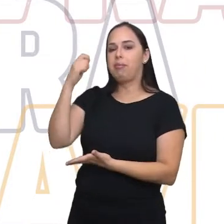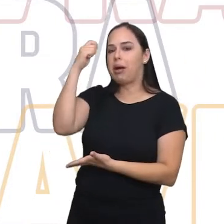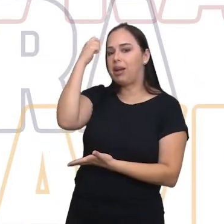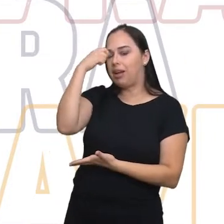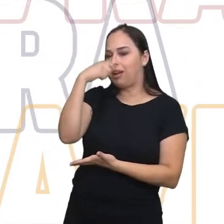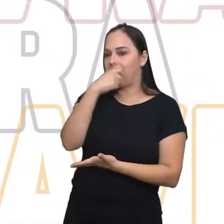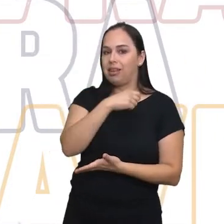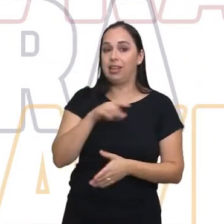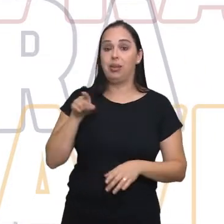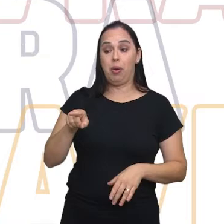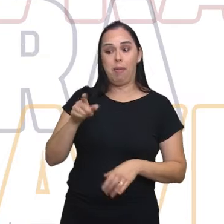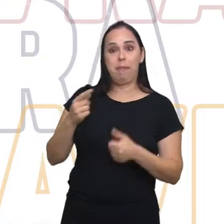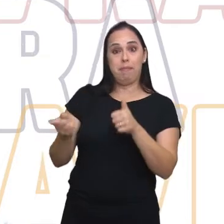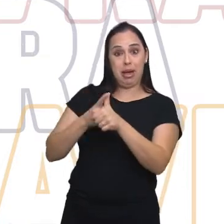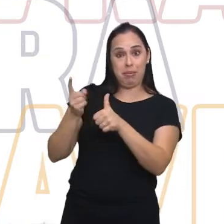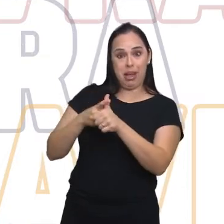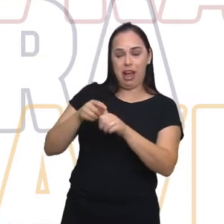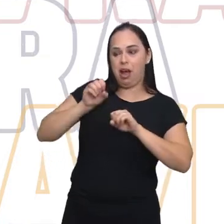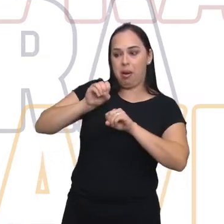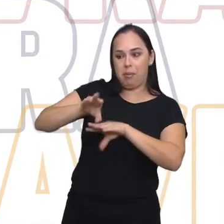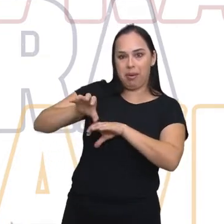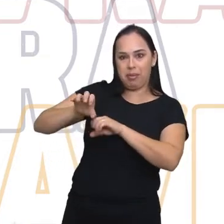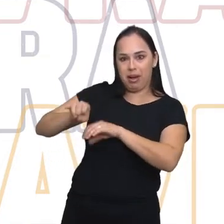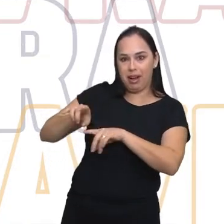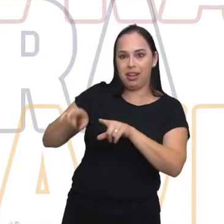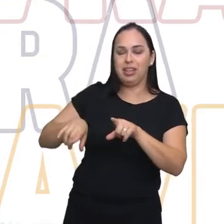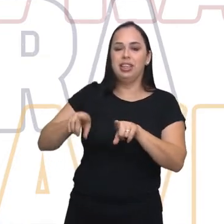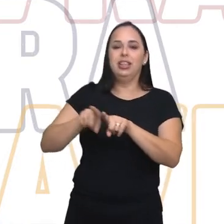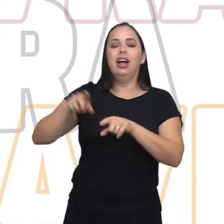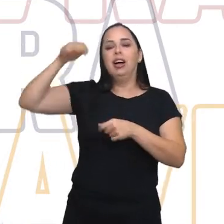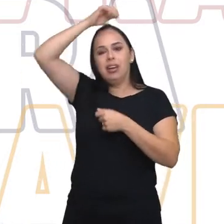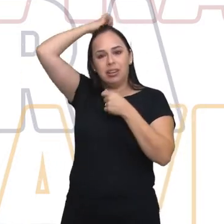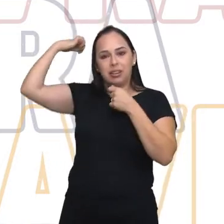completo de maquiagem. Então, elas têm aula de como colocar esse